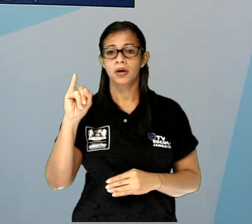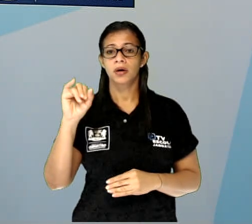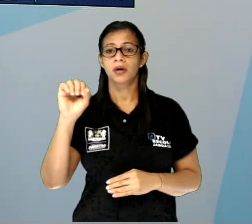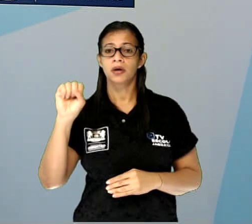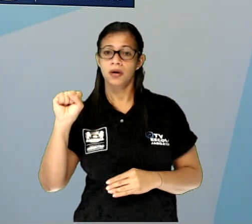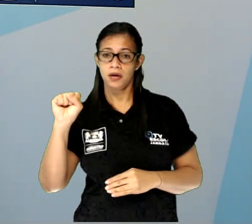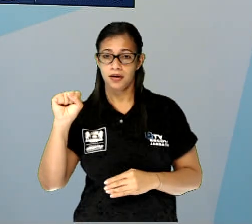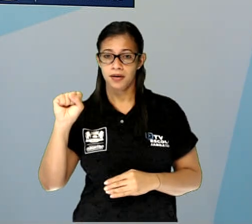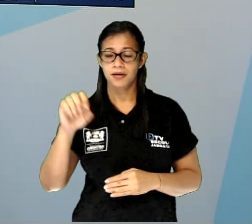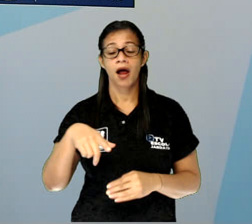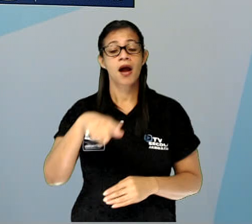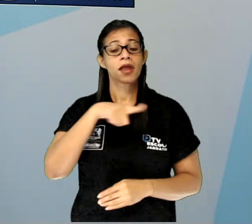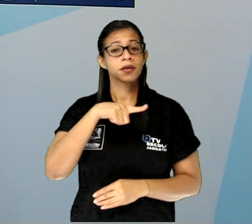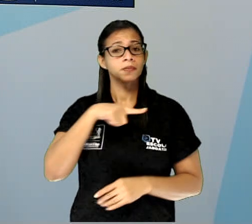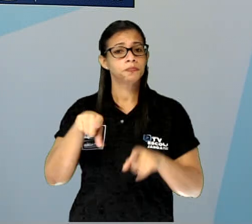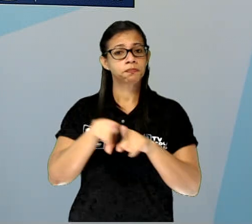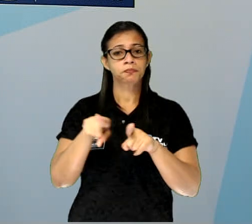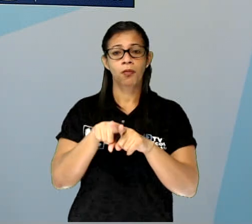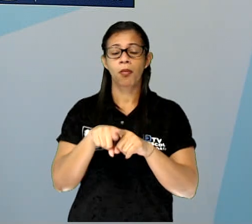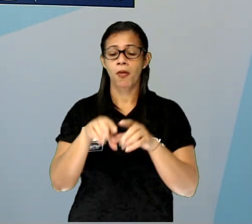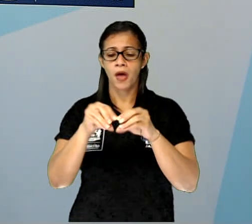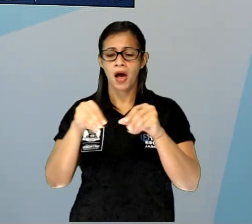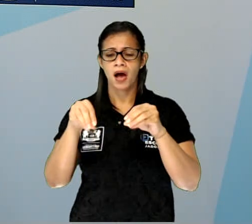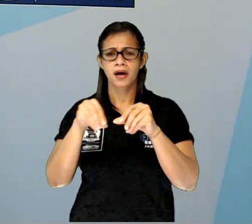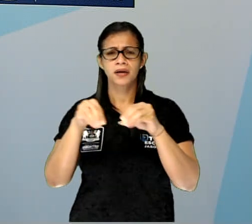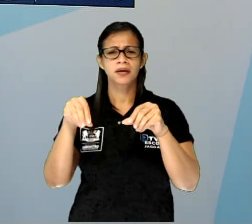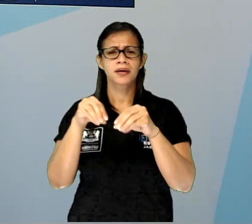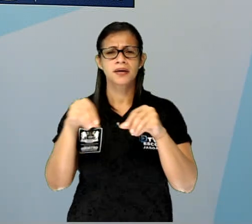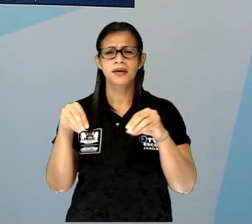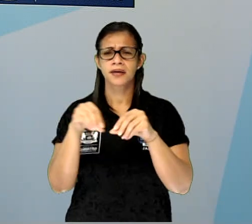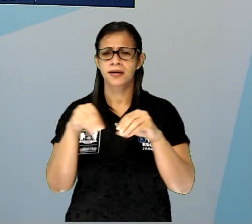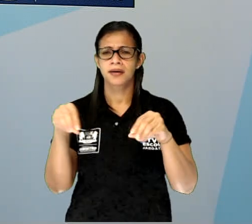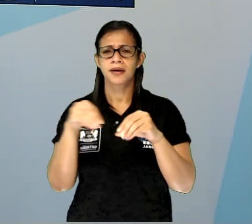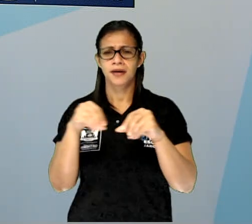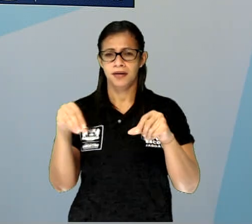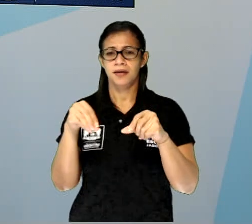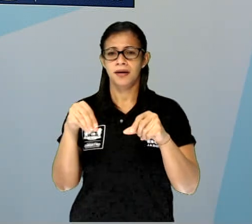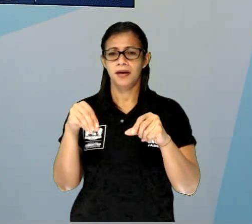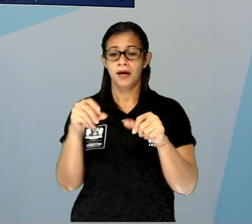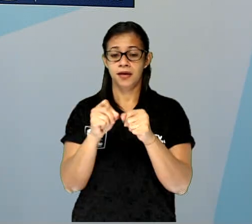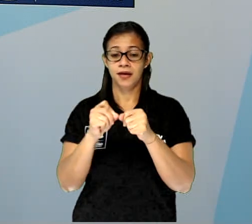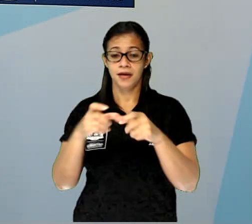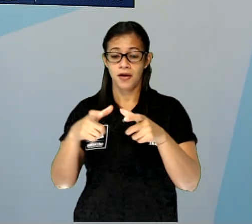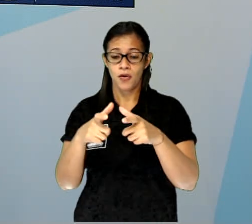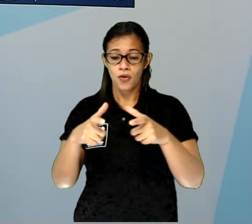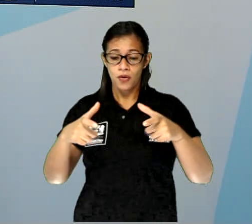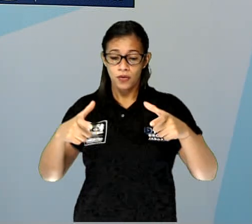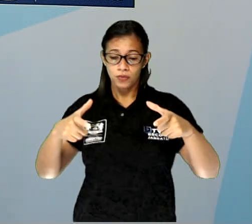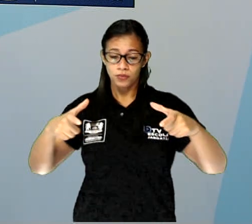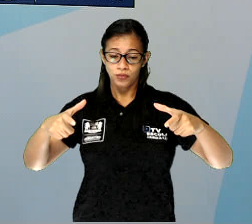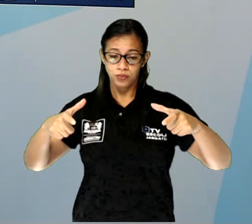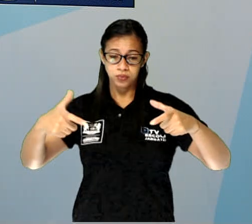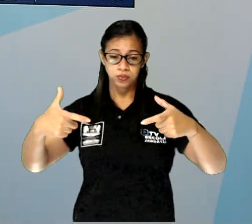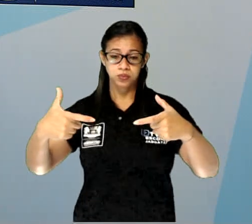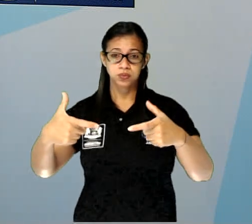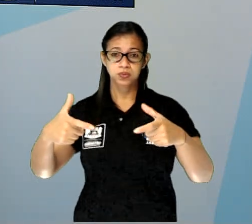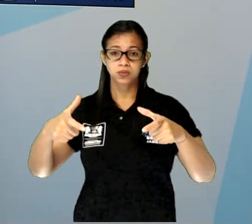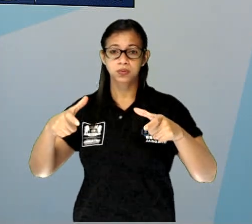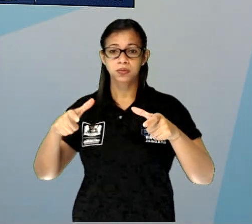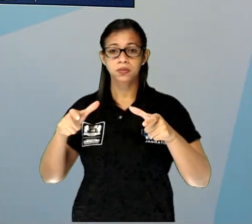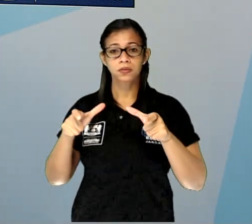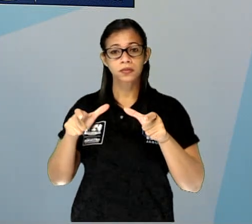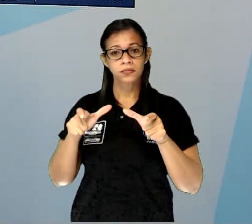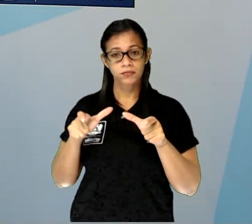areia, vai fazer meio que uma grande lagoa, uma laguna, né, que está se fechando por conta dos recifes de corais.